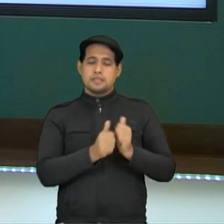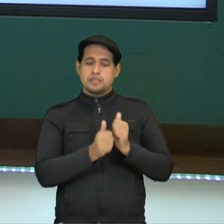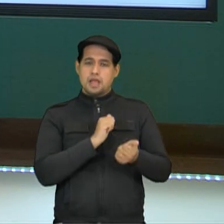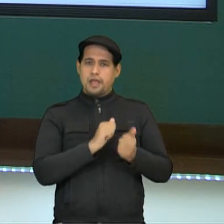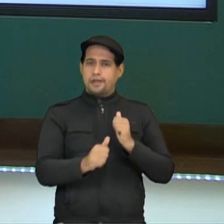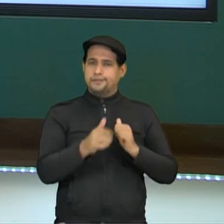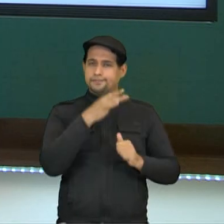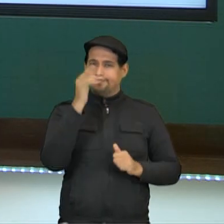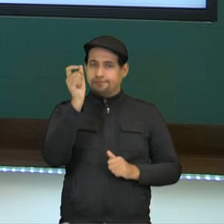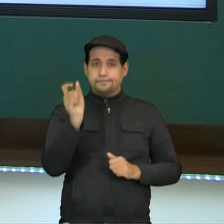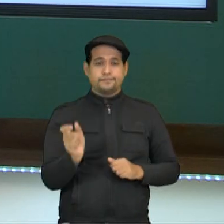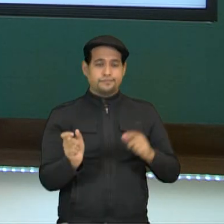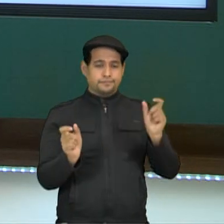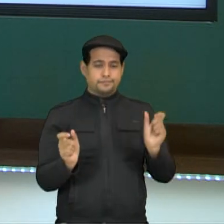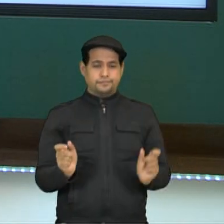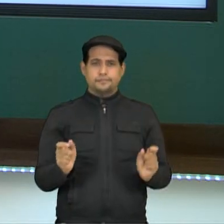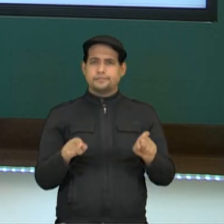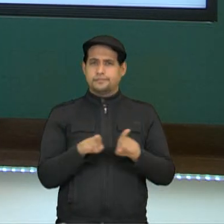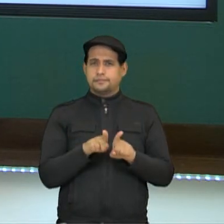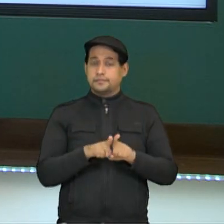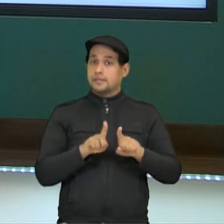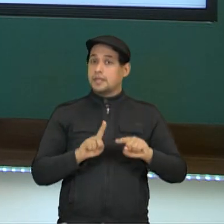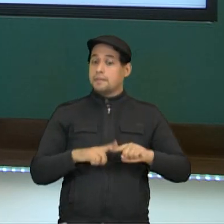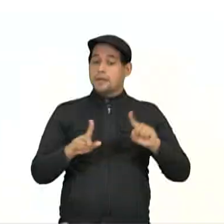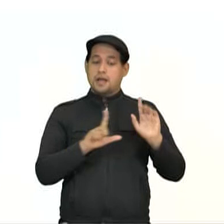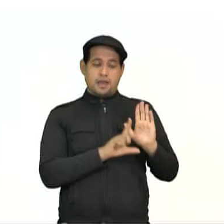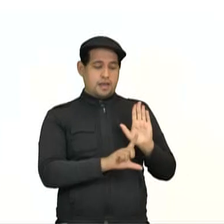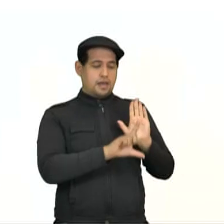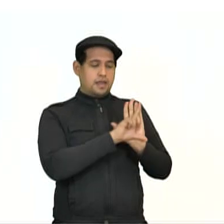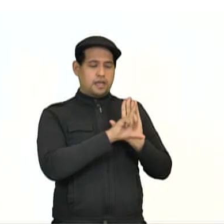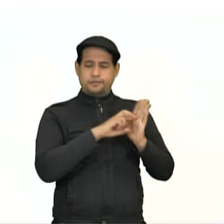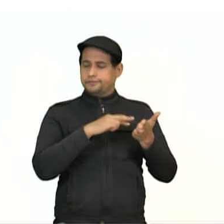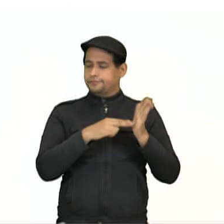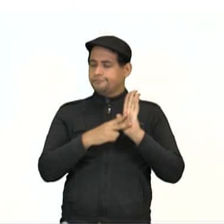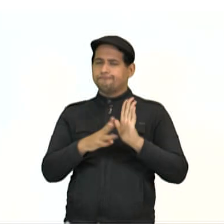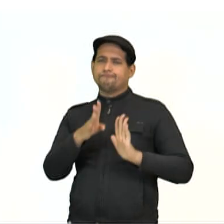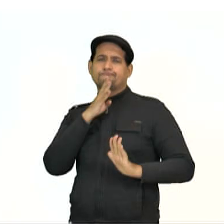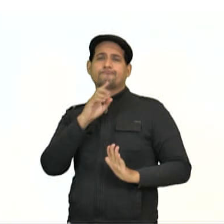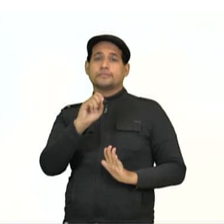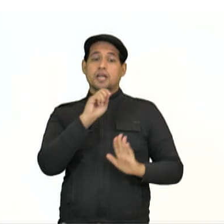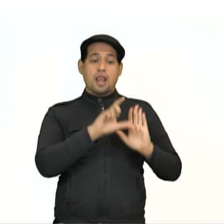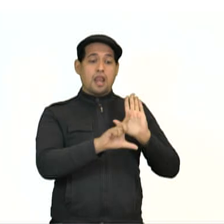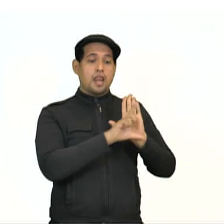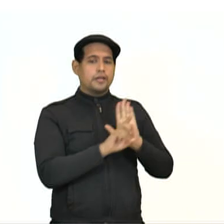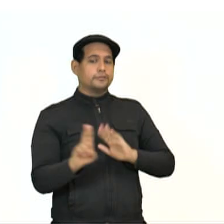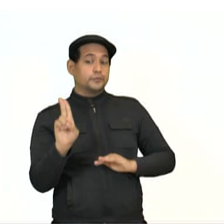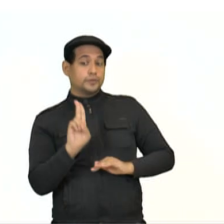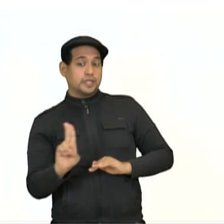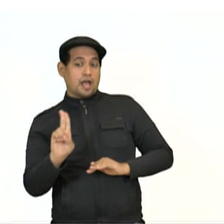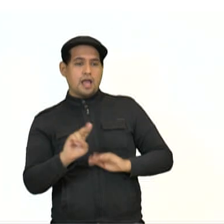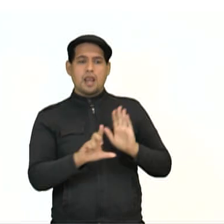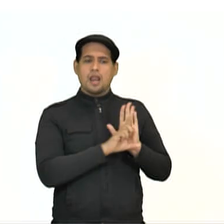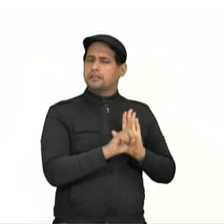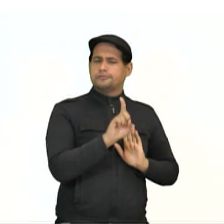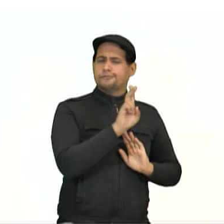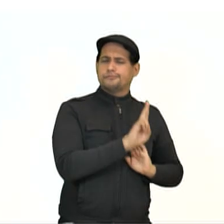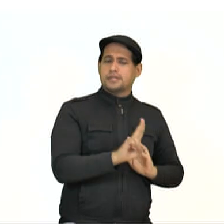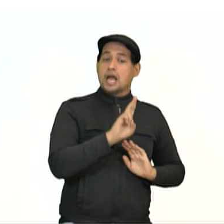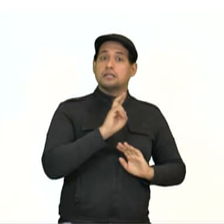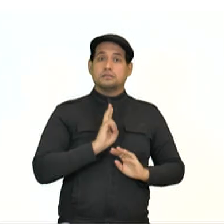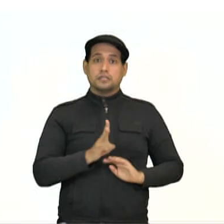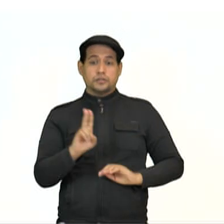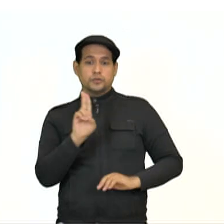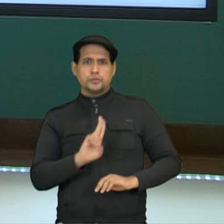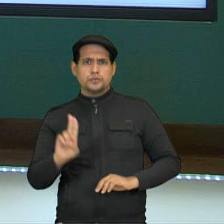dos indivíduos. E essa lei era conhecida como lei do uso e desuso, que quanto mais a gente usava